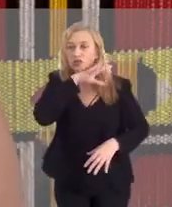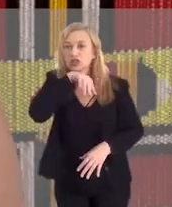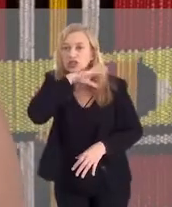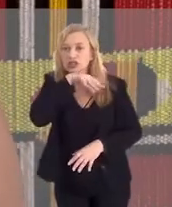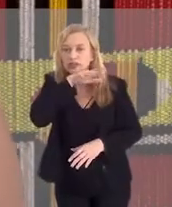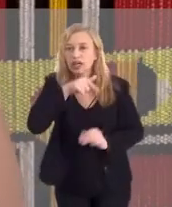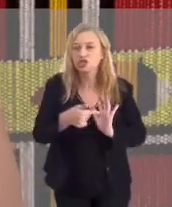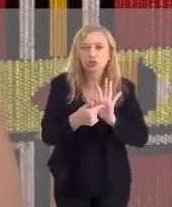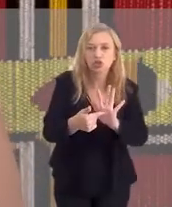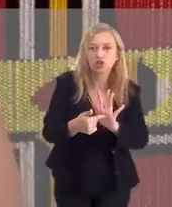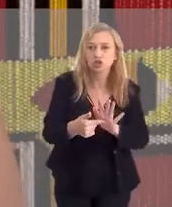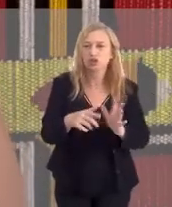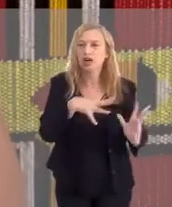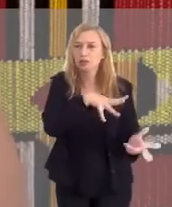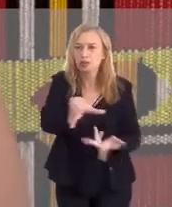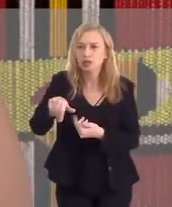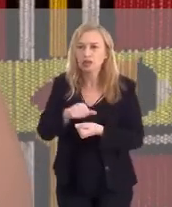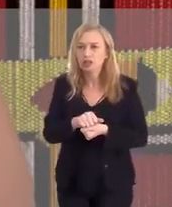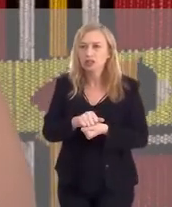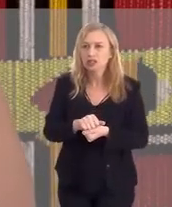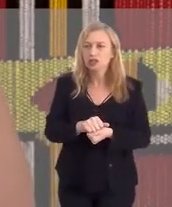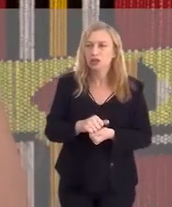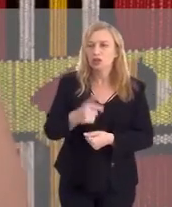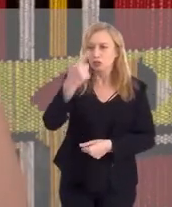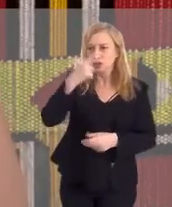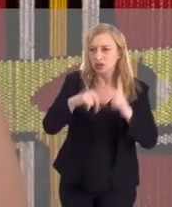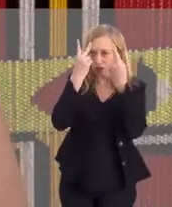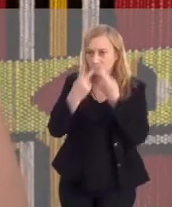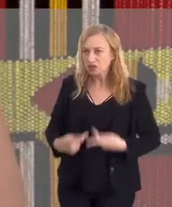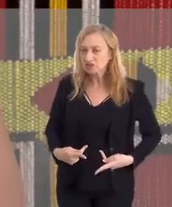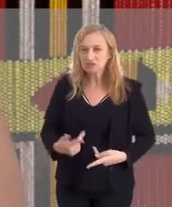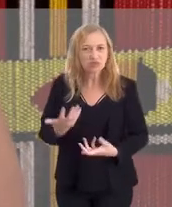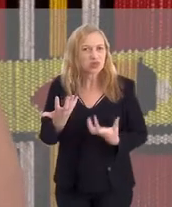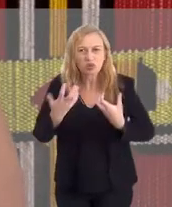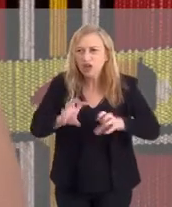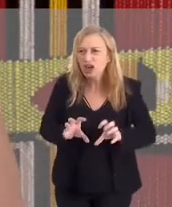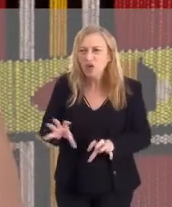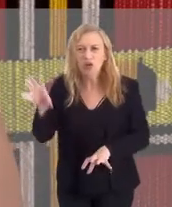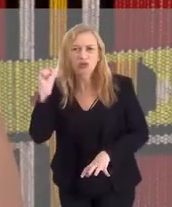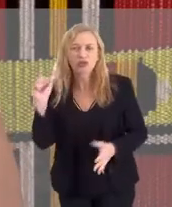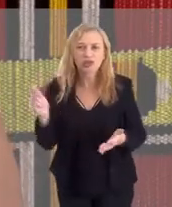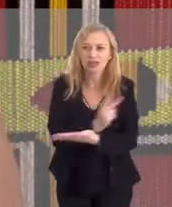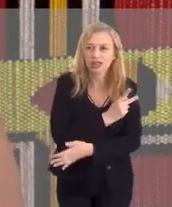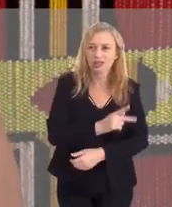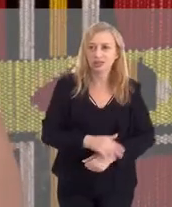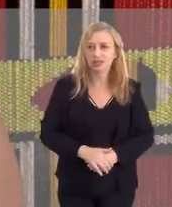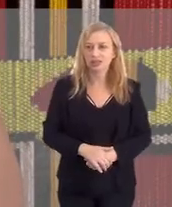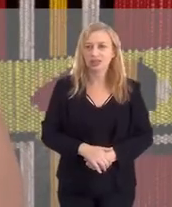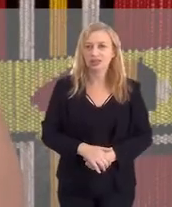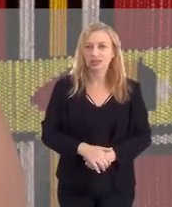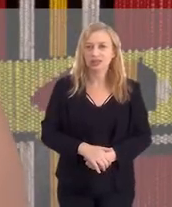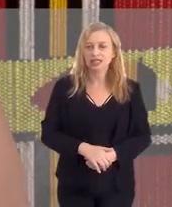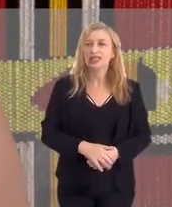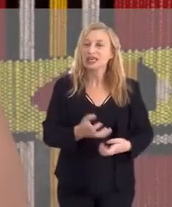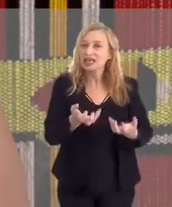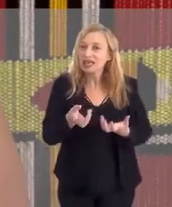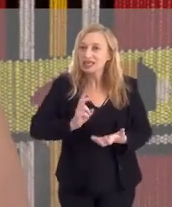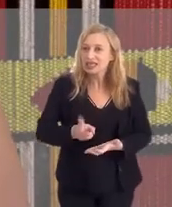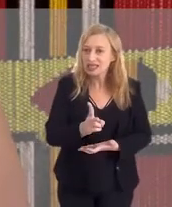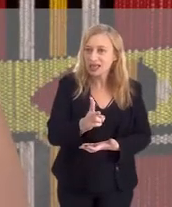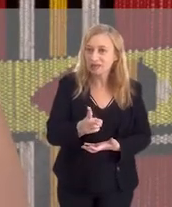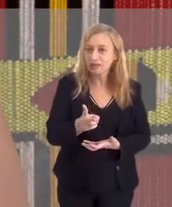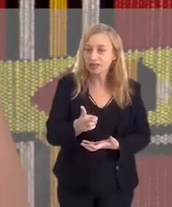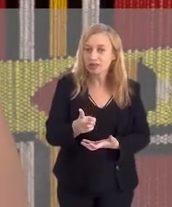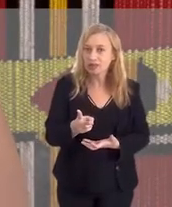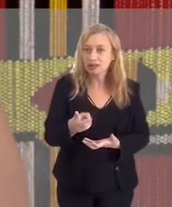animais estão dando sinais da mudança, só que o ser humano ele não quer ouvir o que está acontecendo. Ele quer sempre,